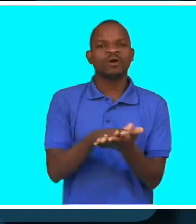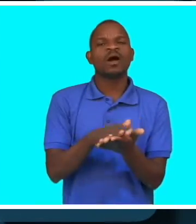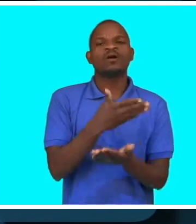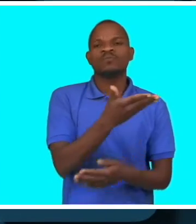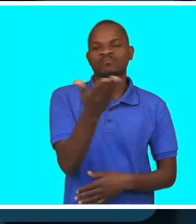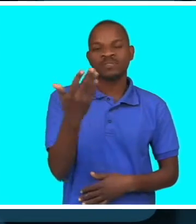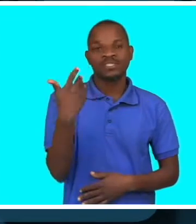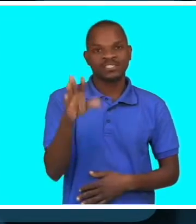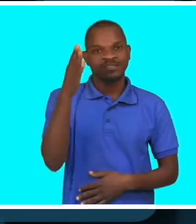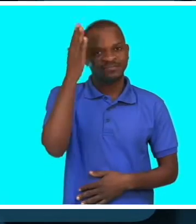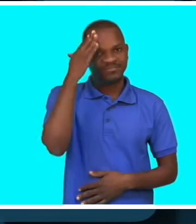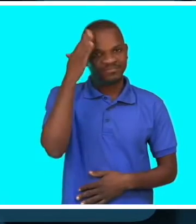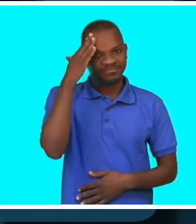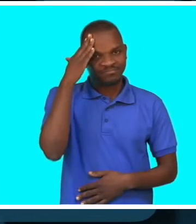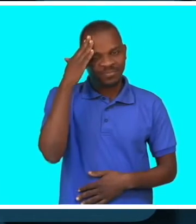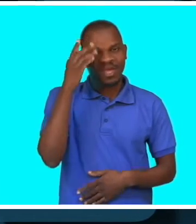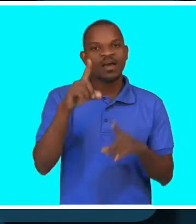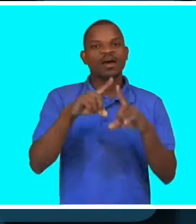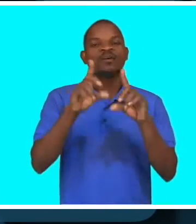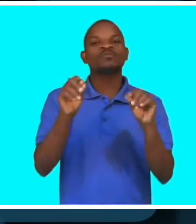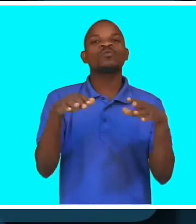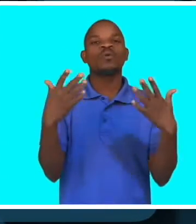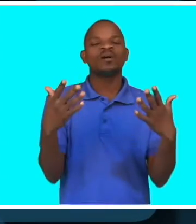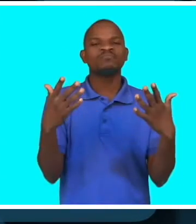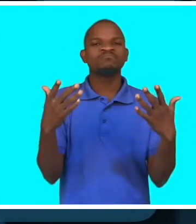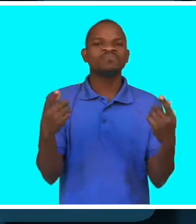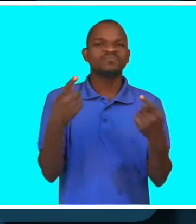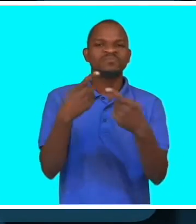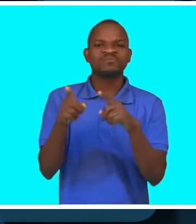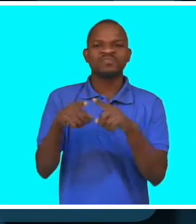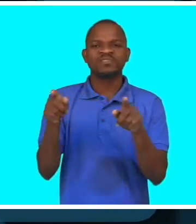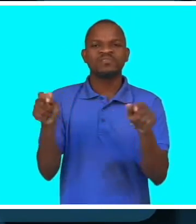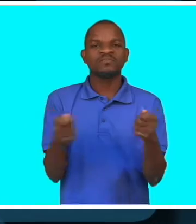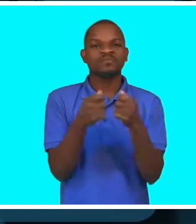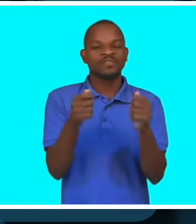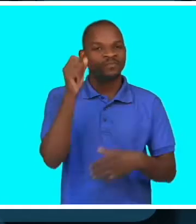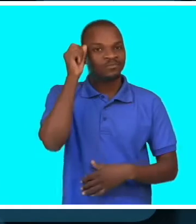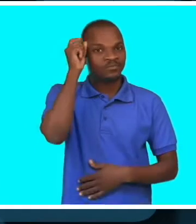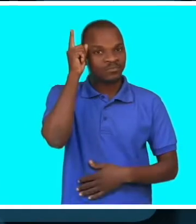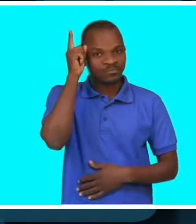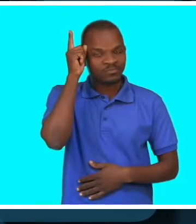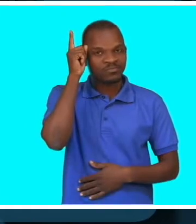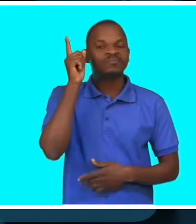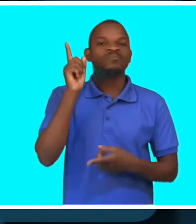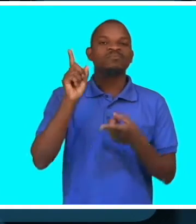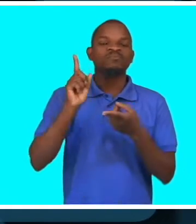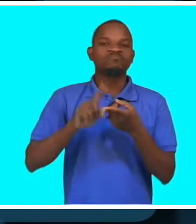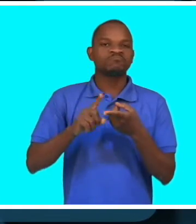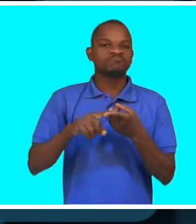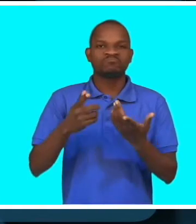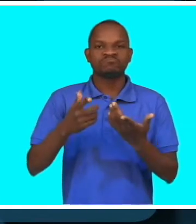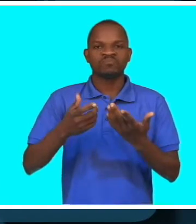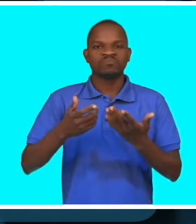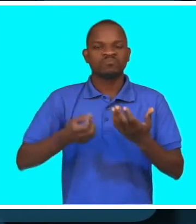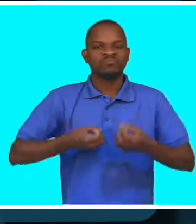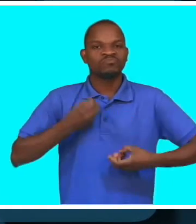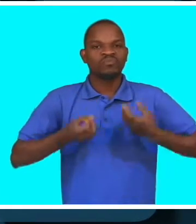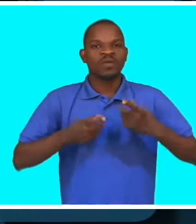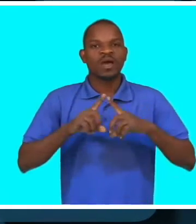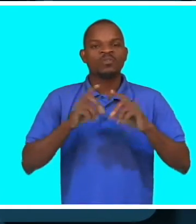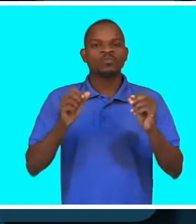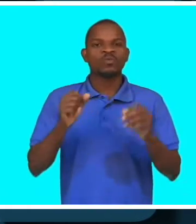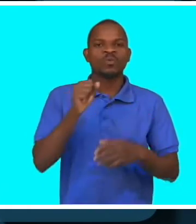um local que é conhecido por todos quando se trata-se de eventos culturais. Falamos sobre